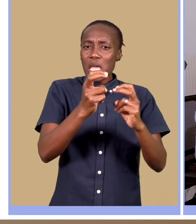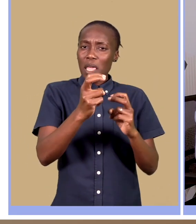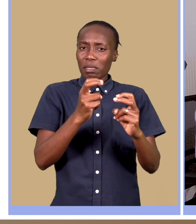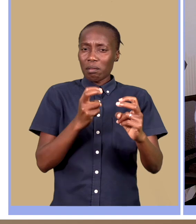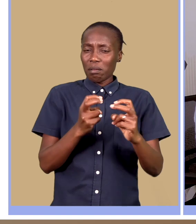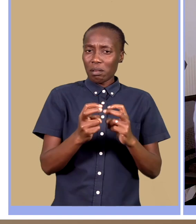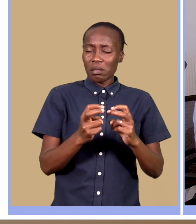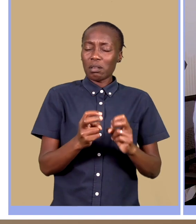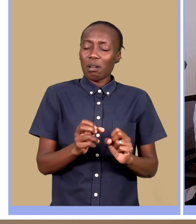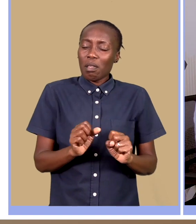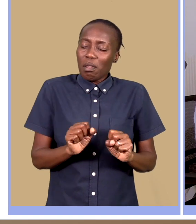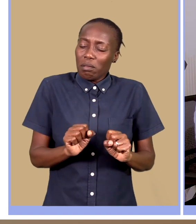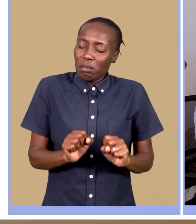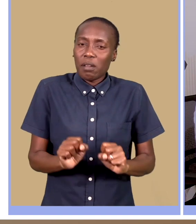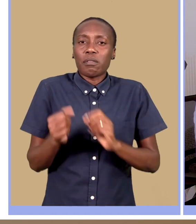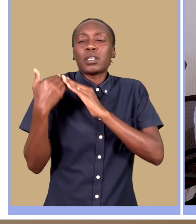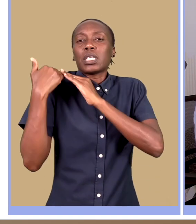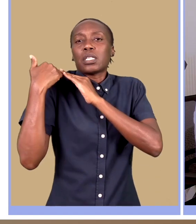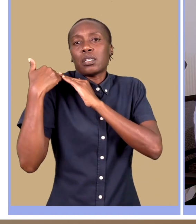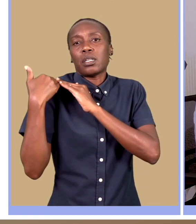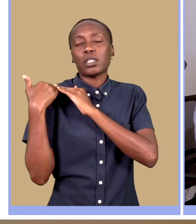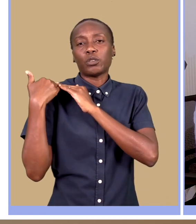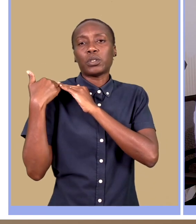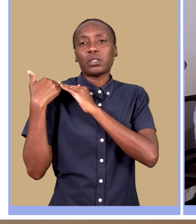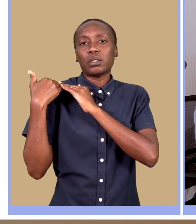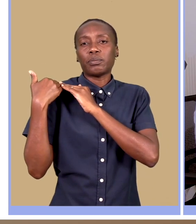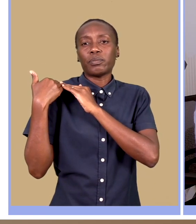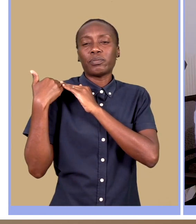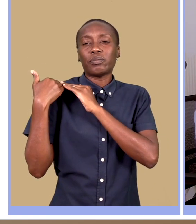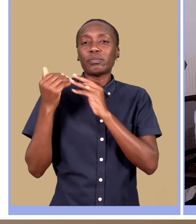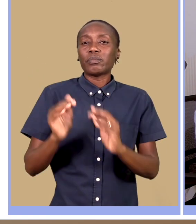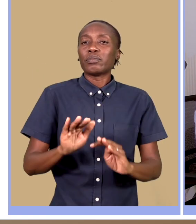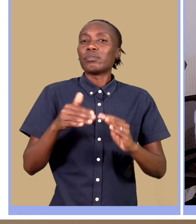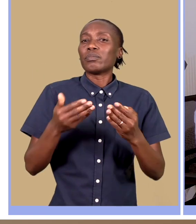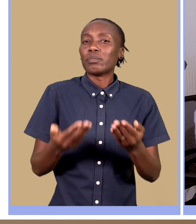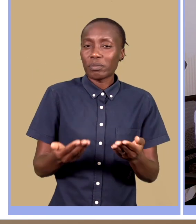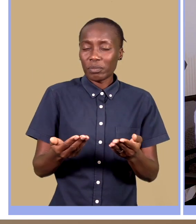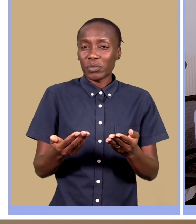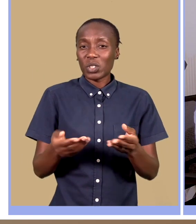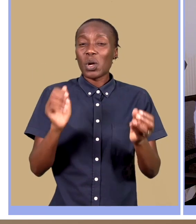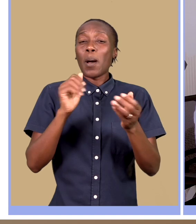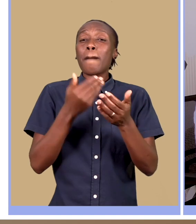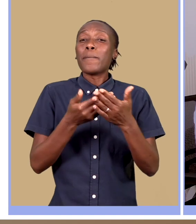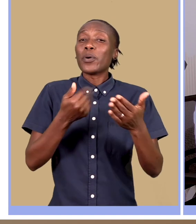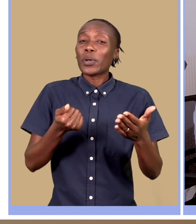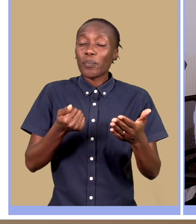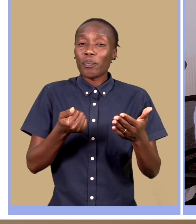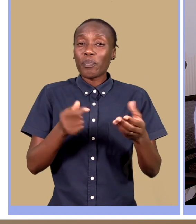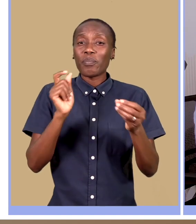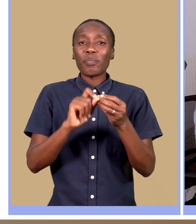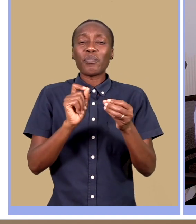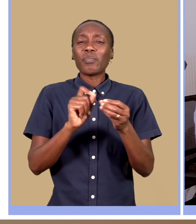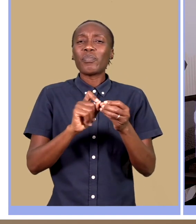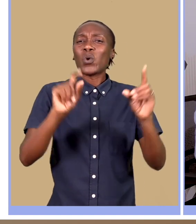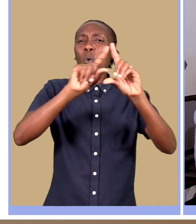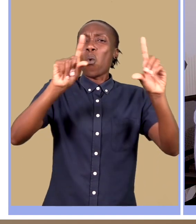característica, tem de fato que desempenhar esse papel. Mas, volto a dizer, os sistemas são muito complexos, por